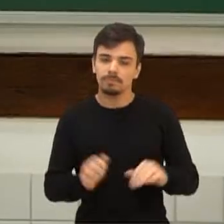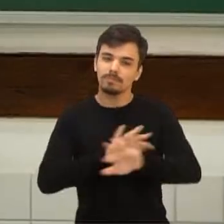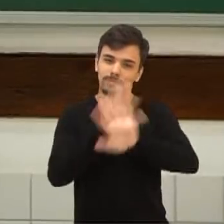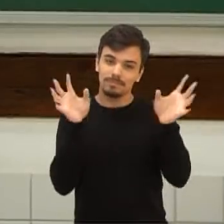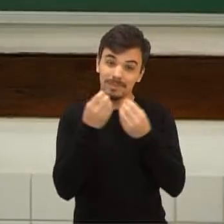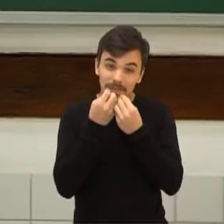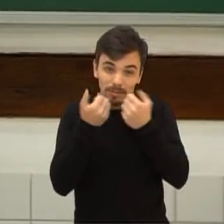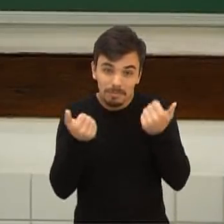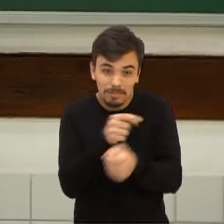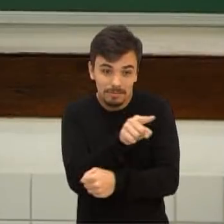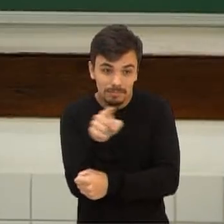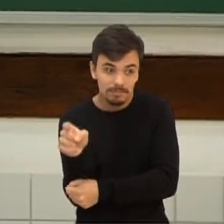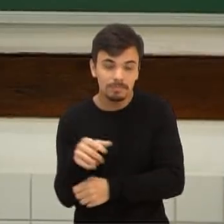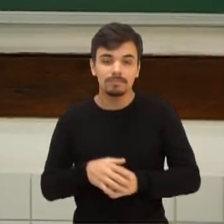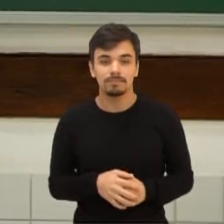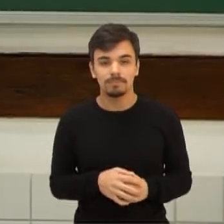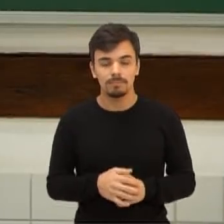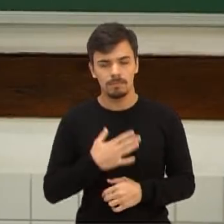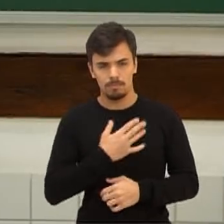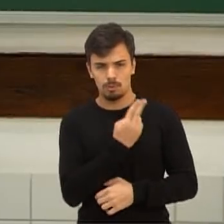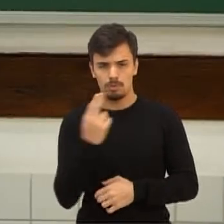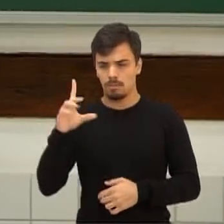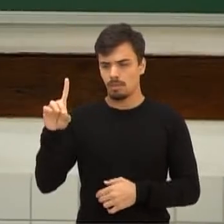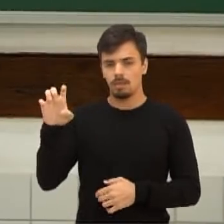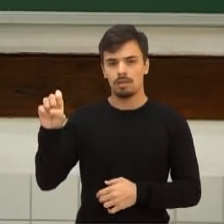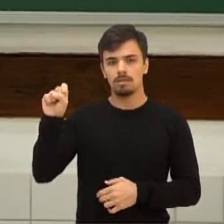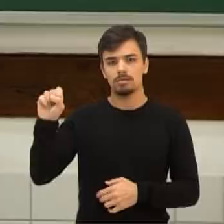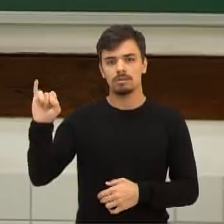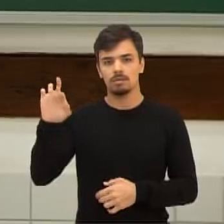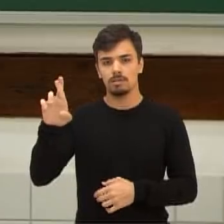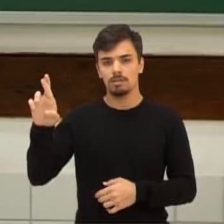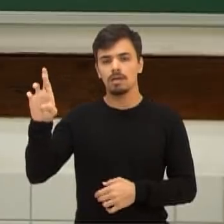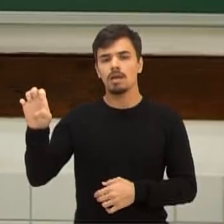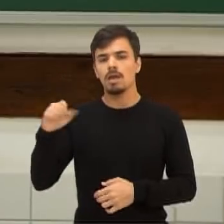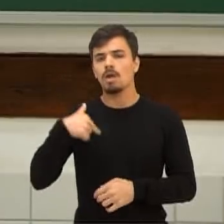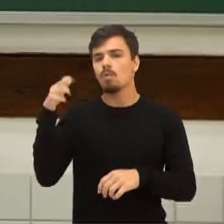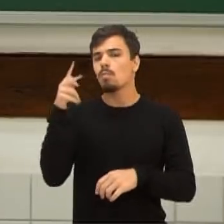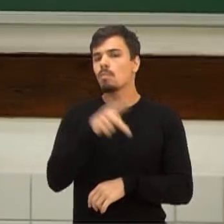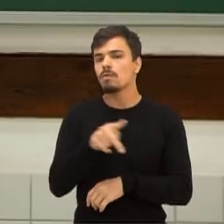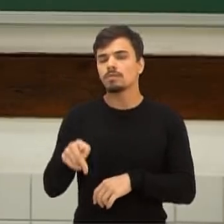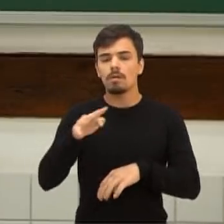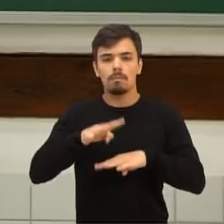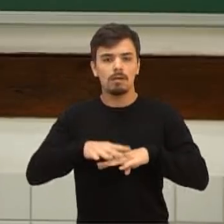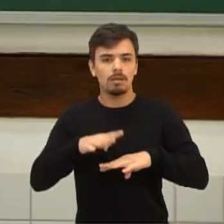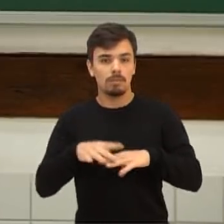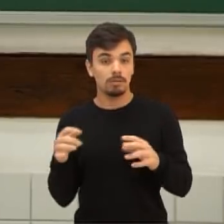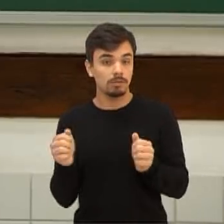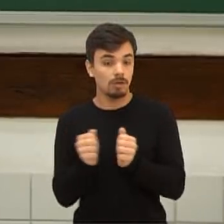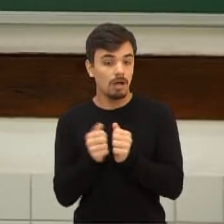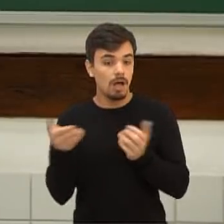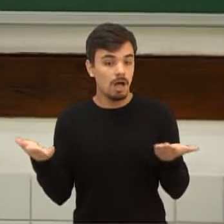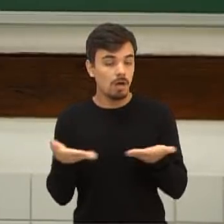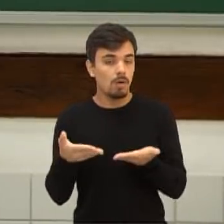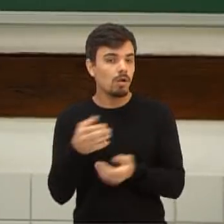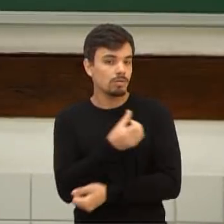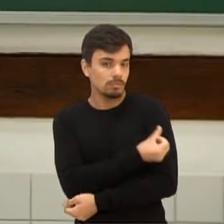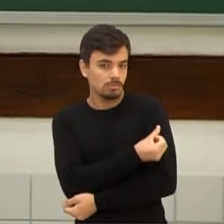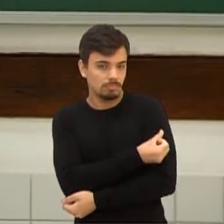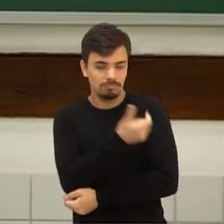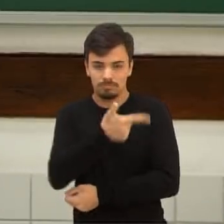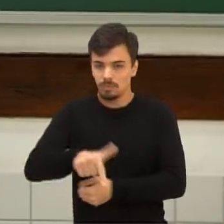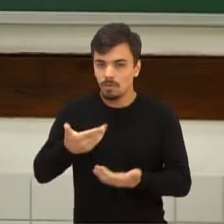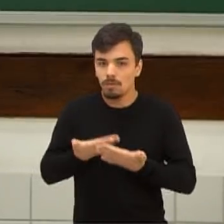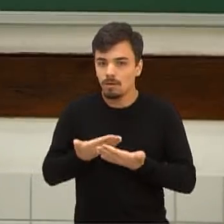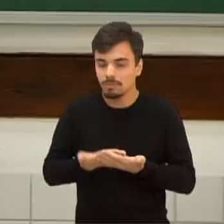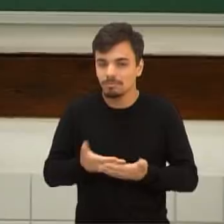Olá, tudo bom com vocês? Meu nome é Desirê, sou professora de matemática. Estamos aqui com o 6º ano para mais